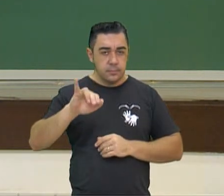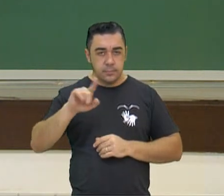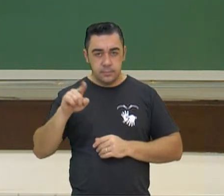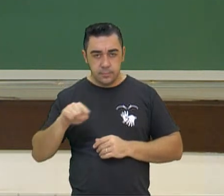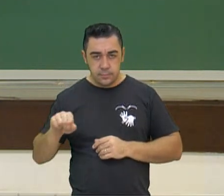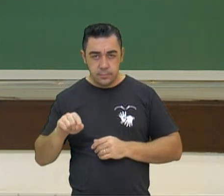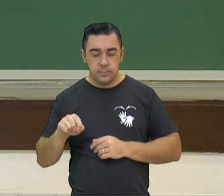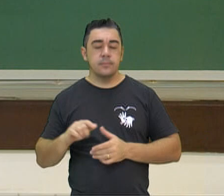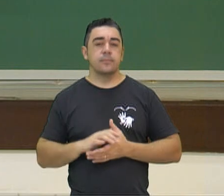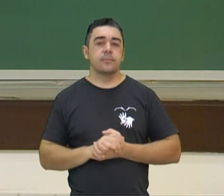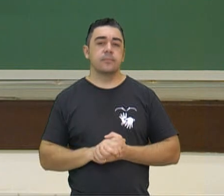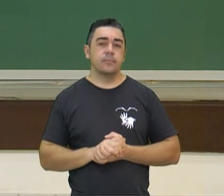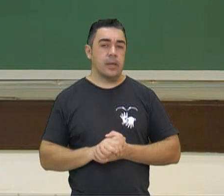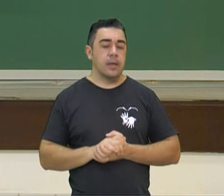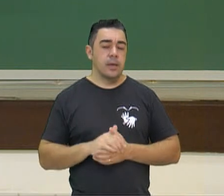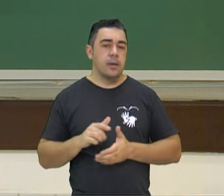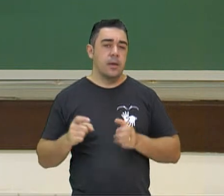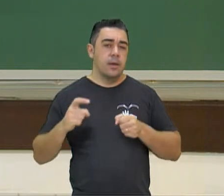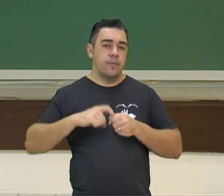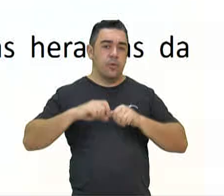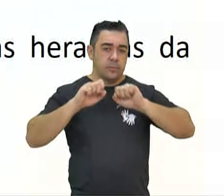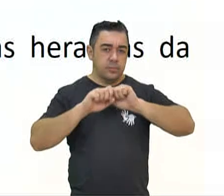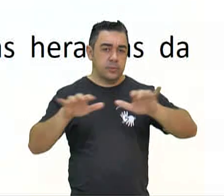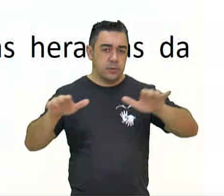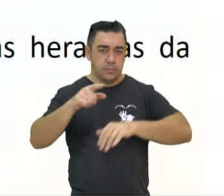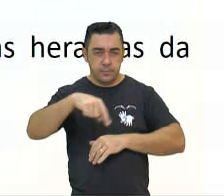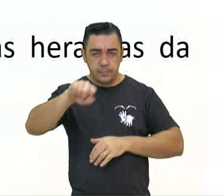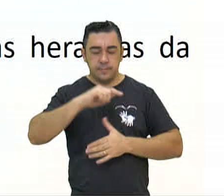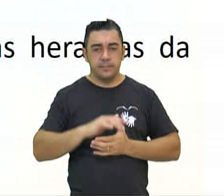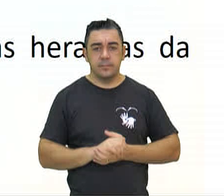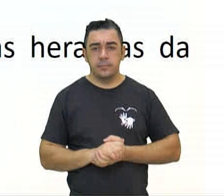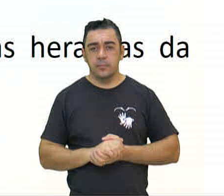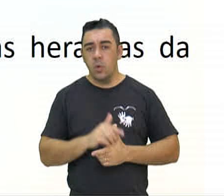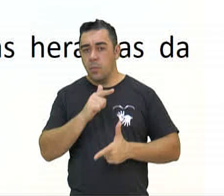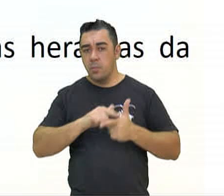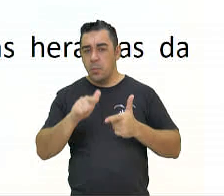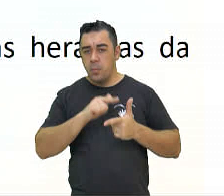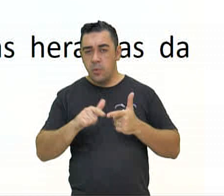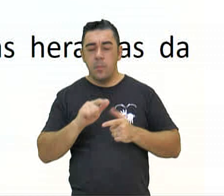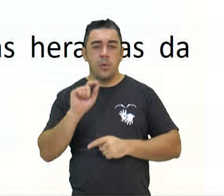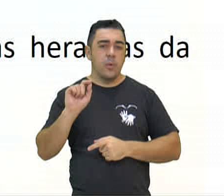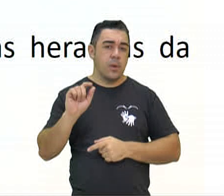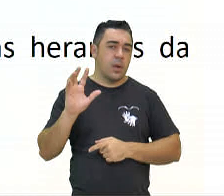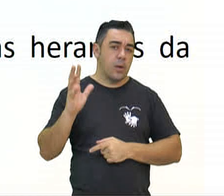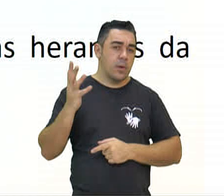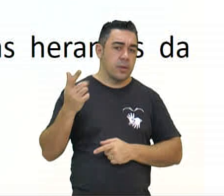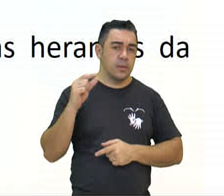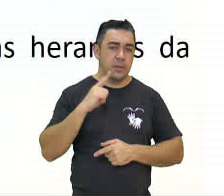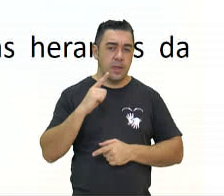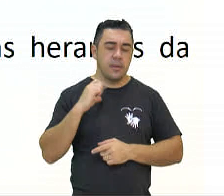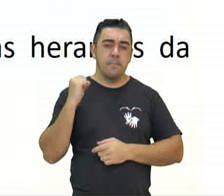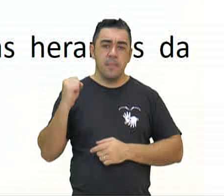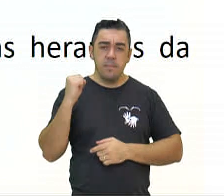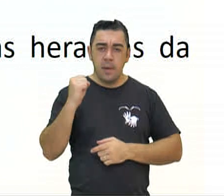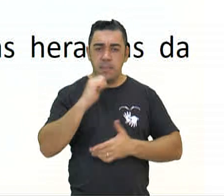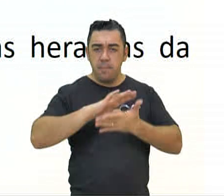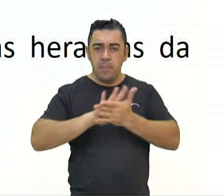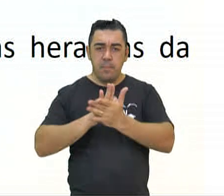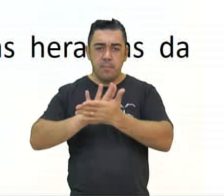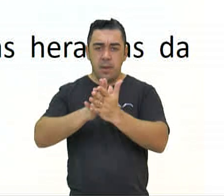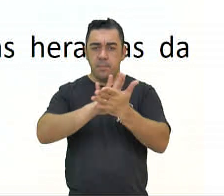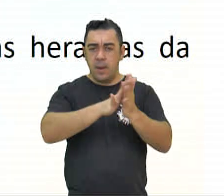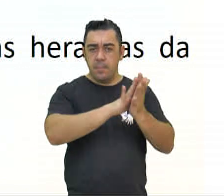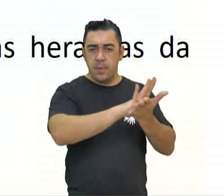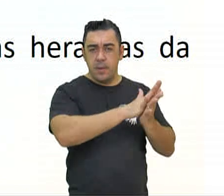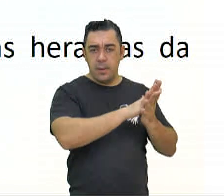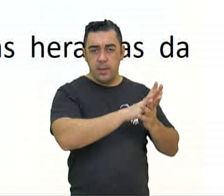a ampliar essas informações até como dica de filme. Veja ali, a polêmica sobre os efeitos do genocídio de Ruanda,